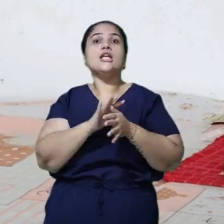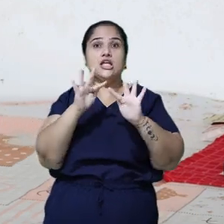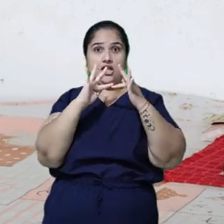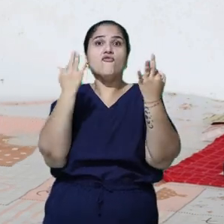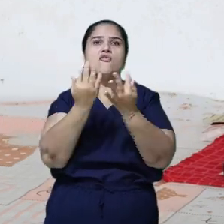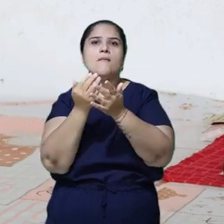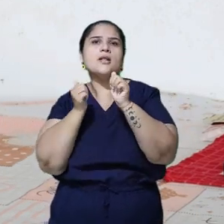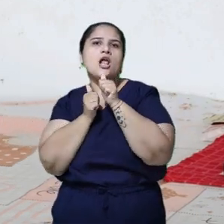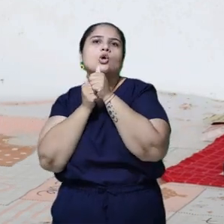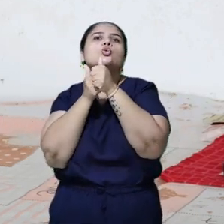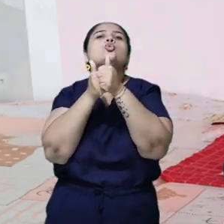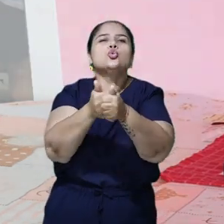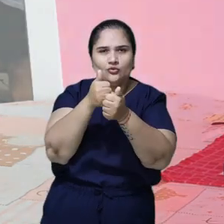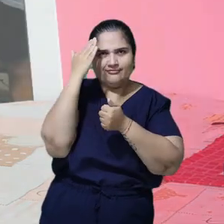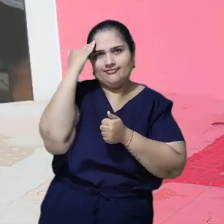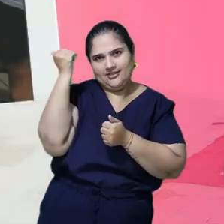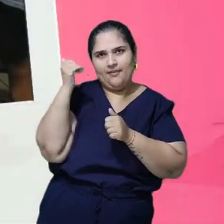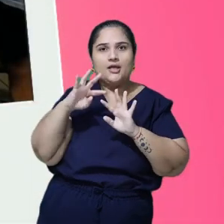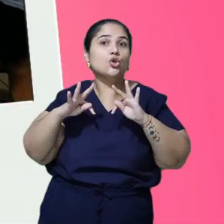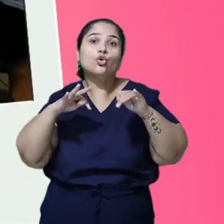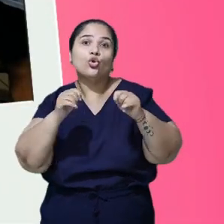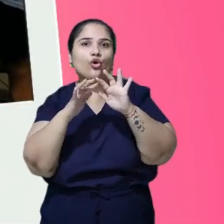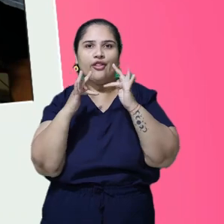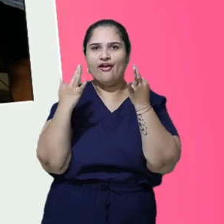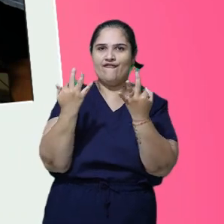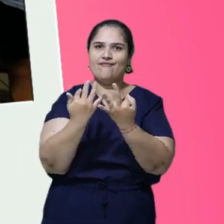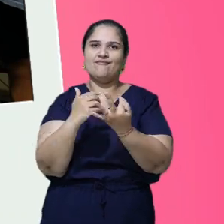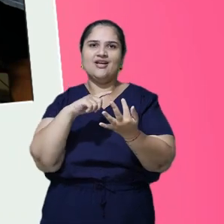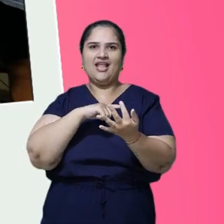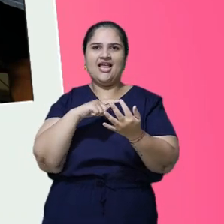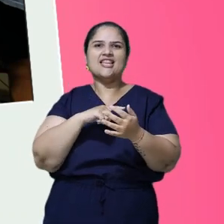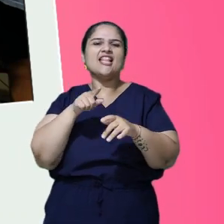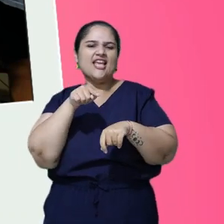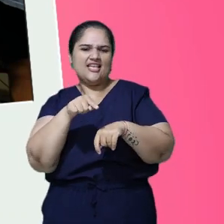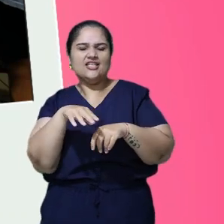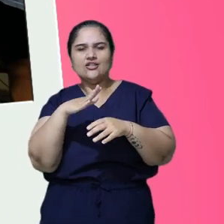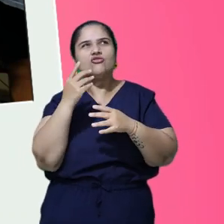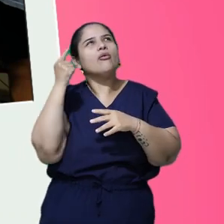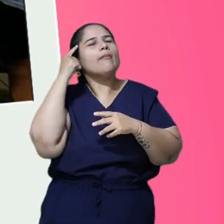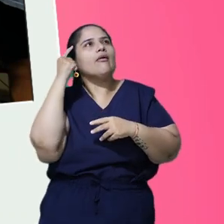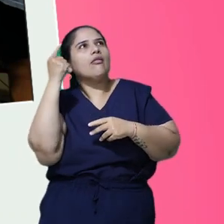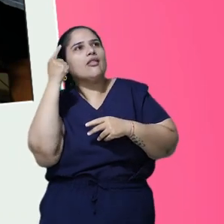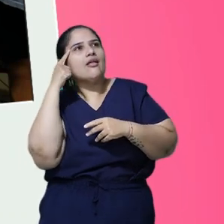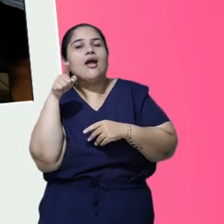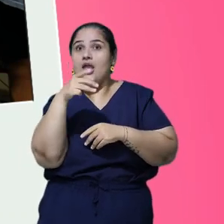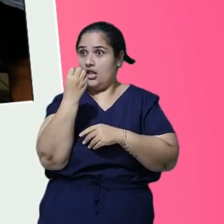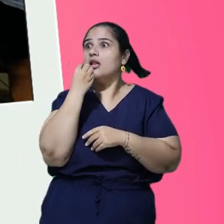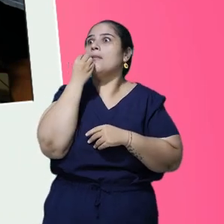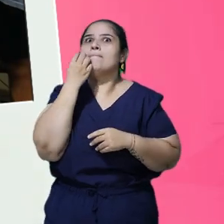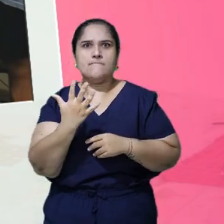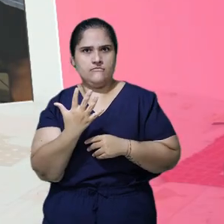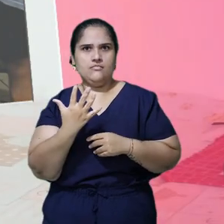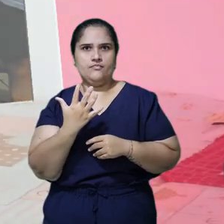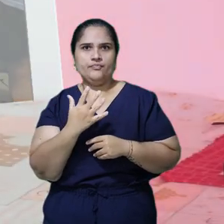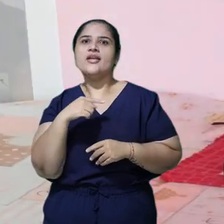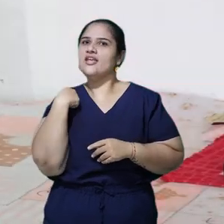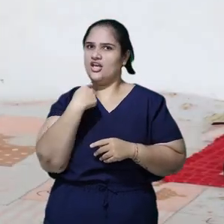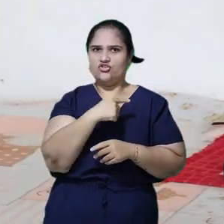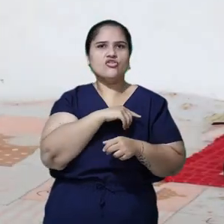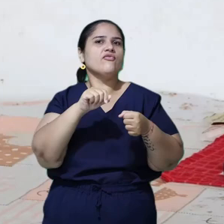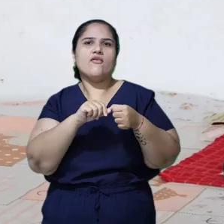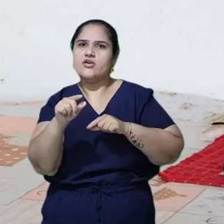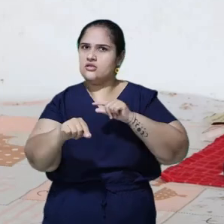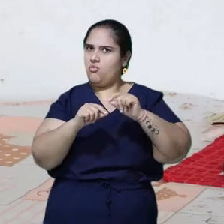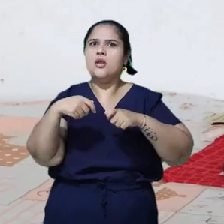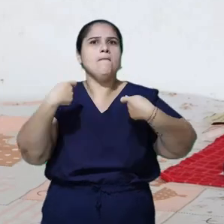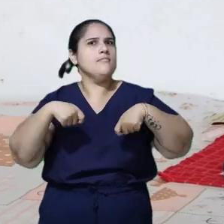isso, sabe? Então todo mundo da família tem essa pegada de pensar, ela tá bem e a gente vai fazer o que ela